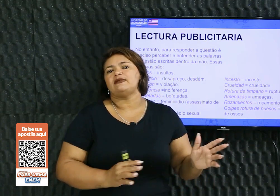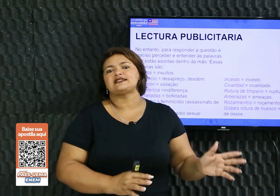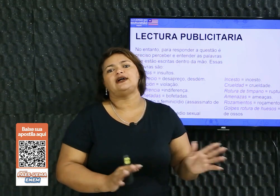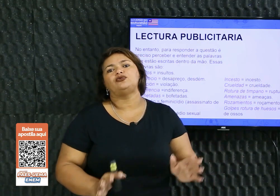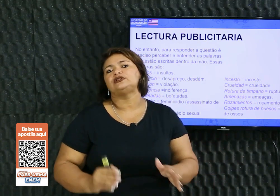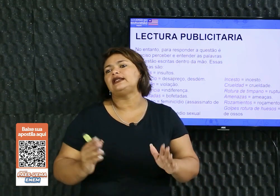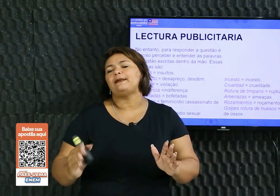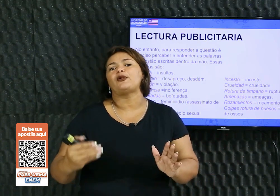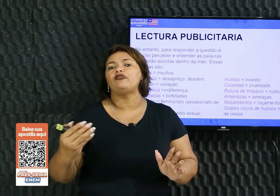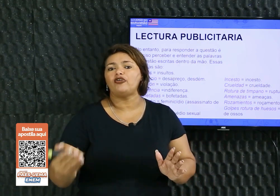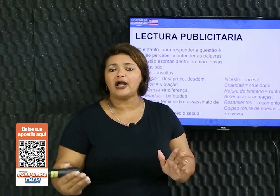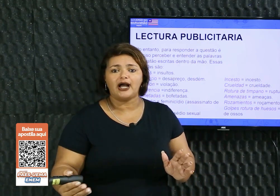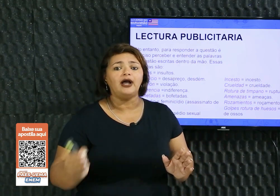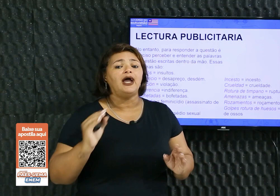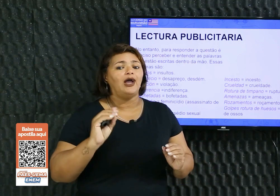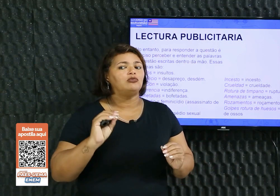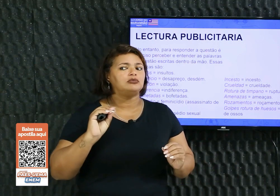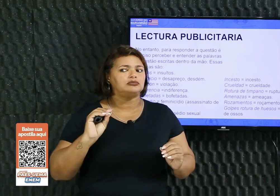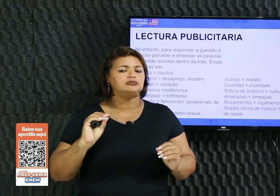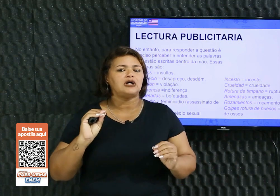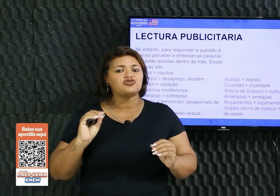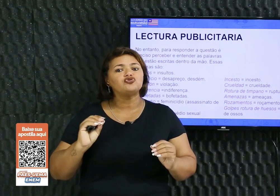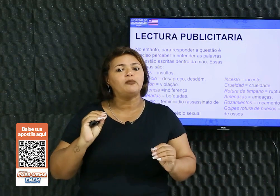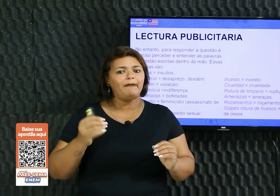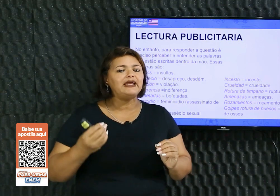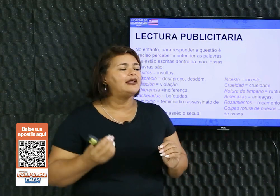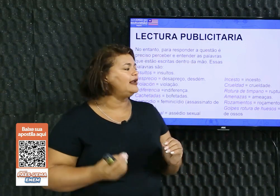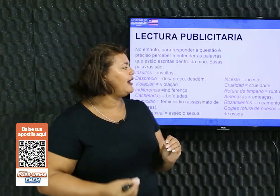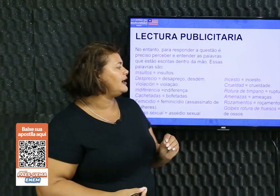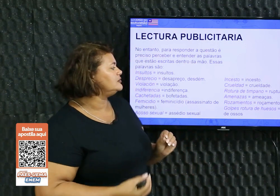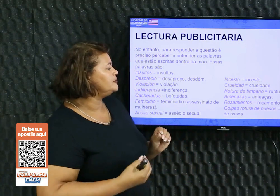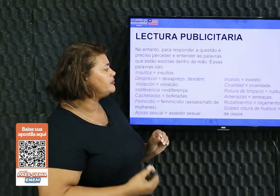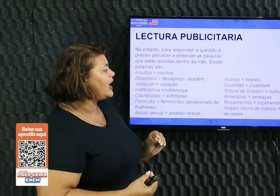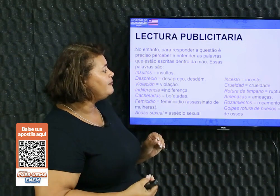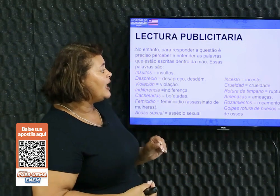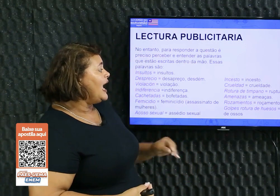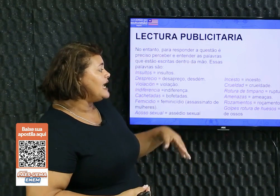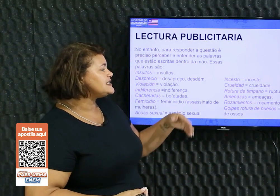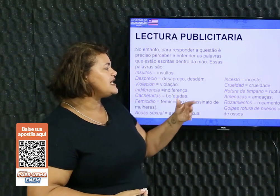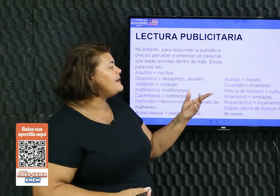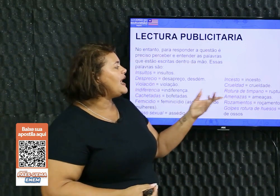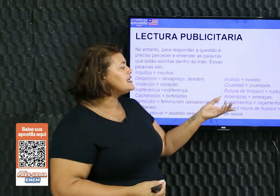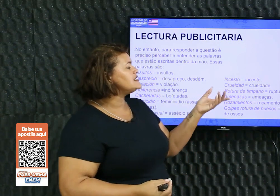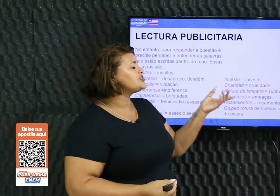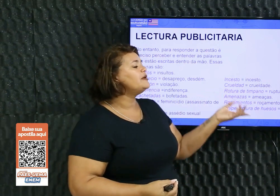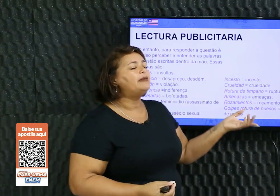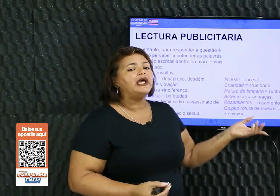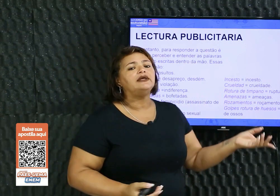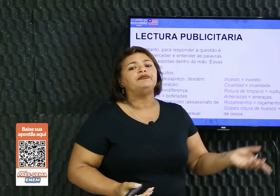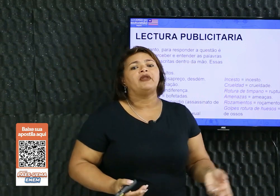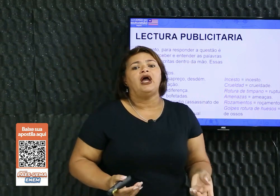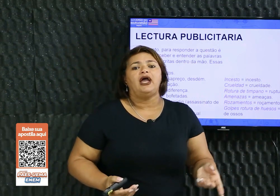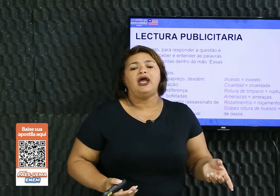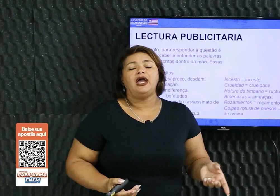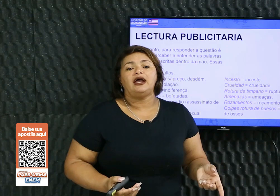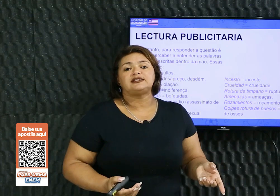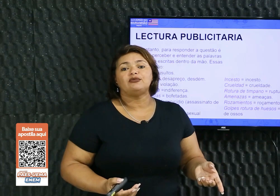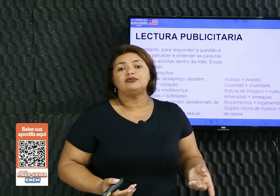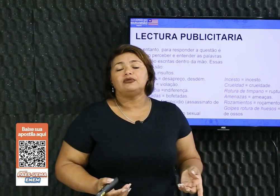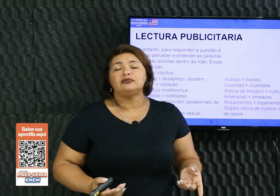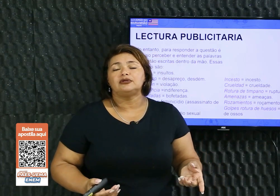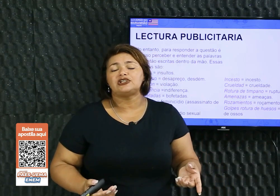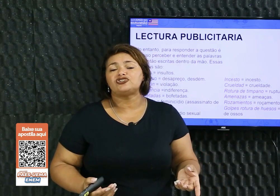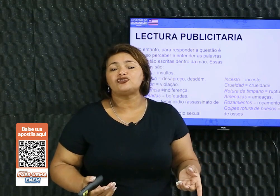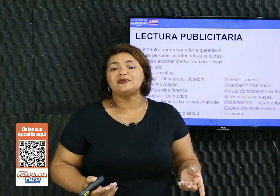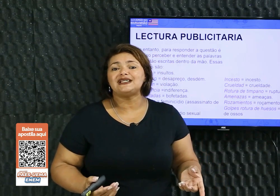dela estar com uma saia curta, dela provocar. É um assunto bem delicado, tá? Essas ameaças também